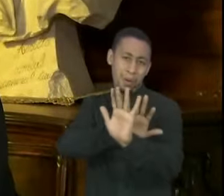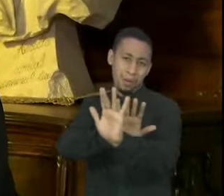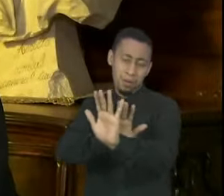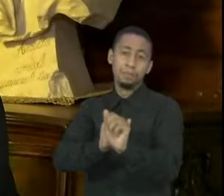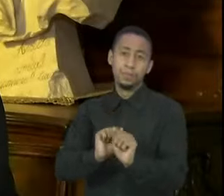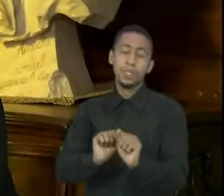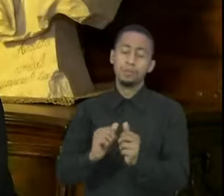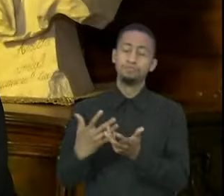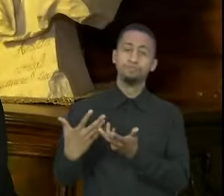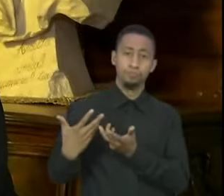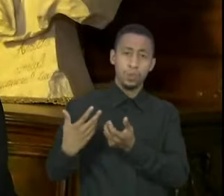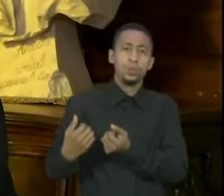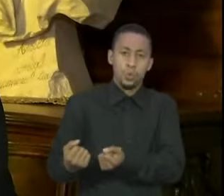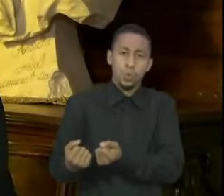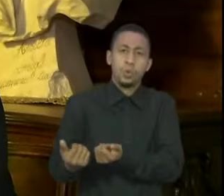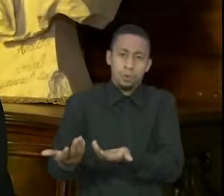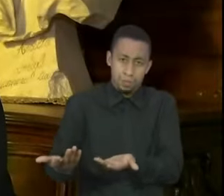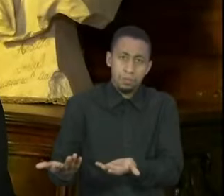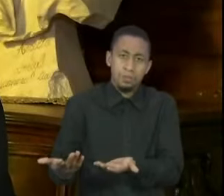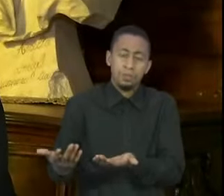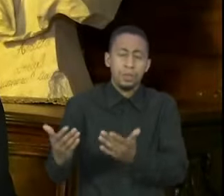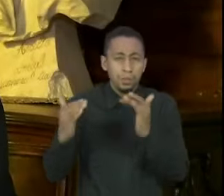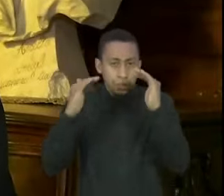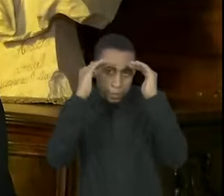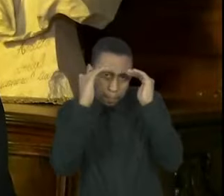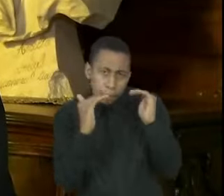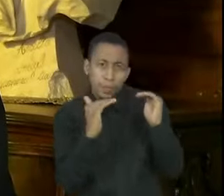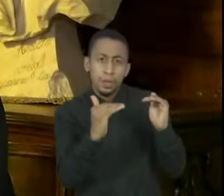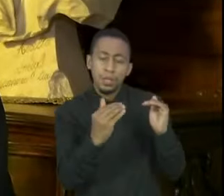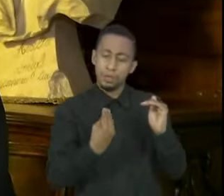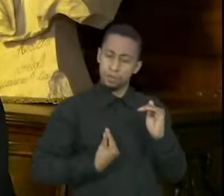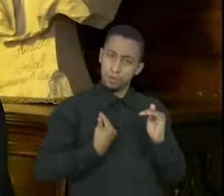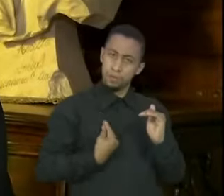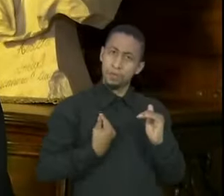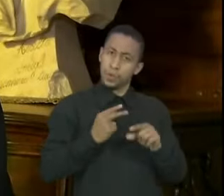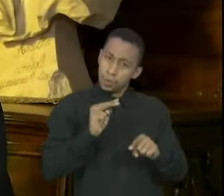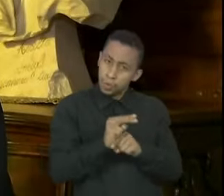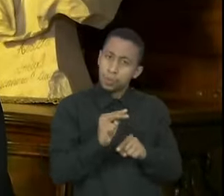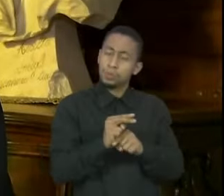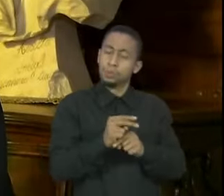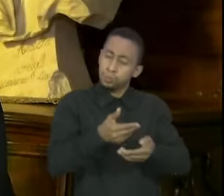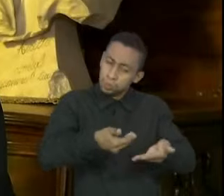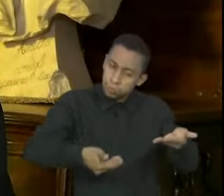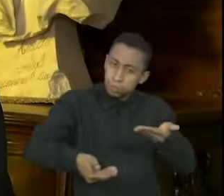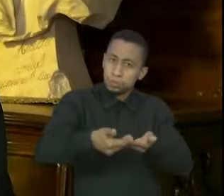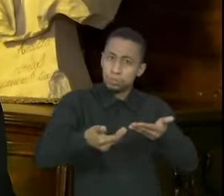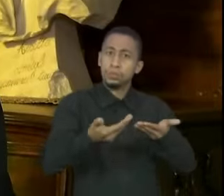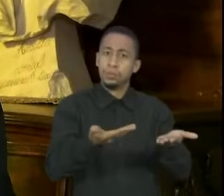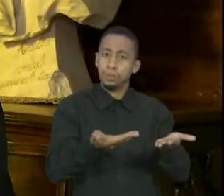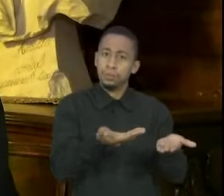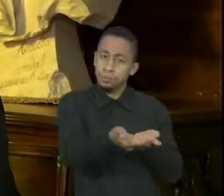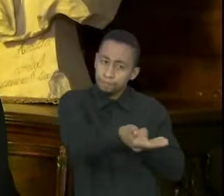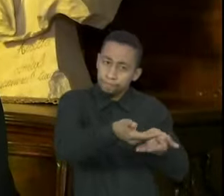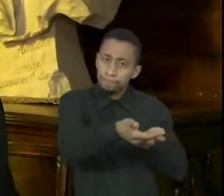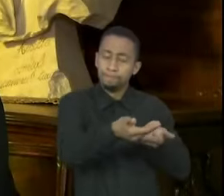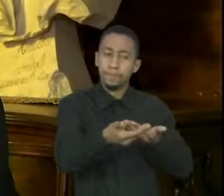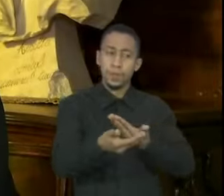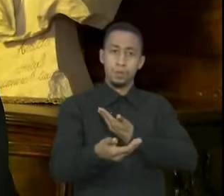solidariedade de caridade de respeito à Vida de colaboração com o poder público para